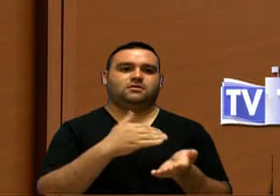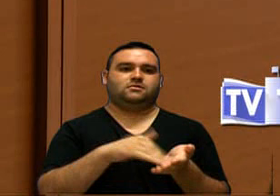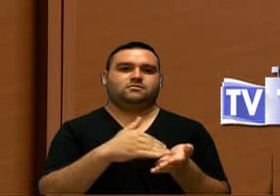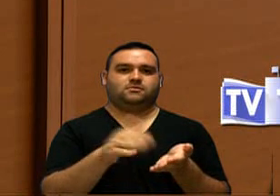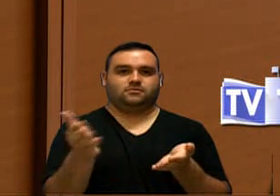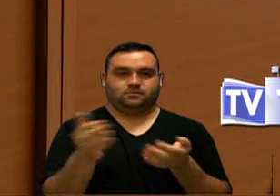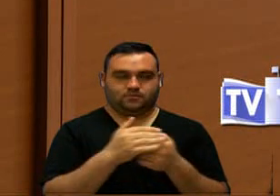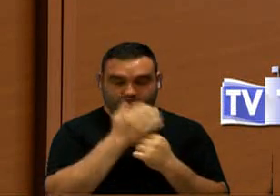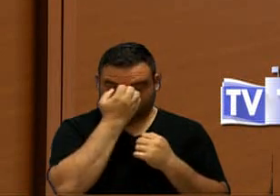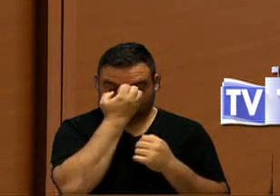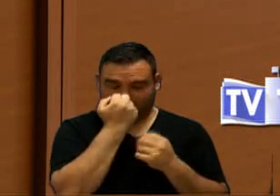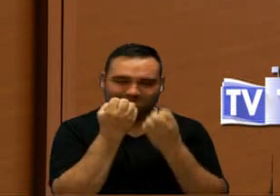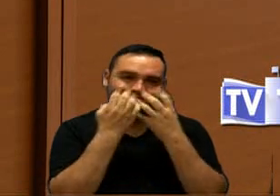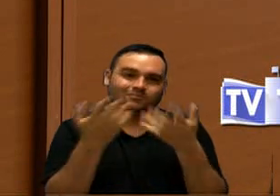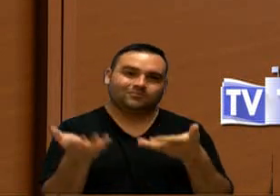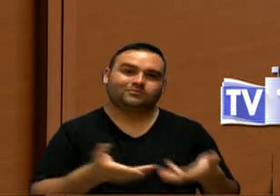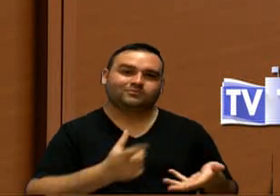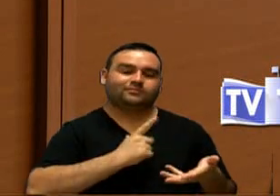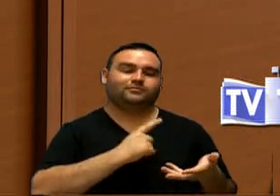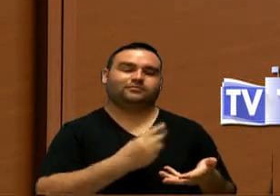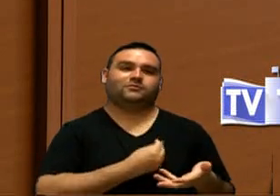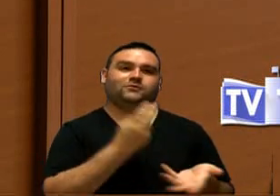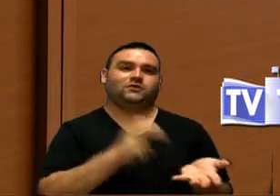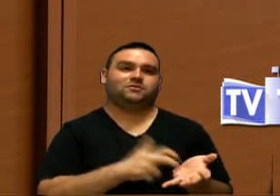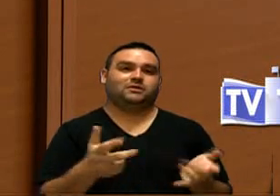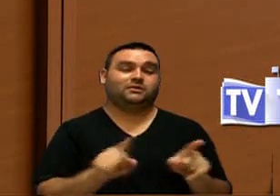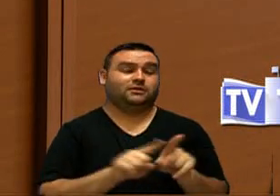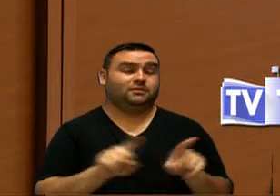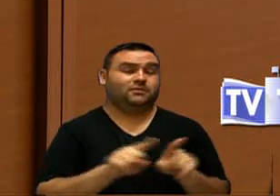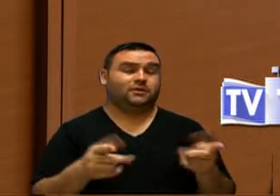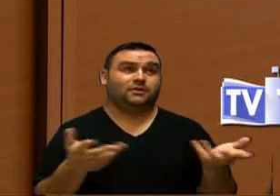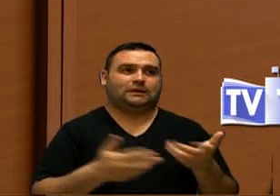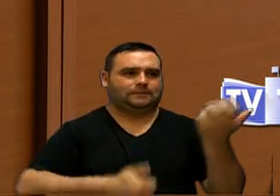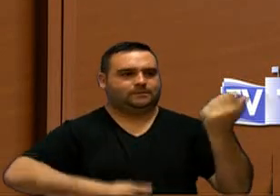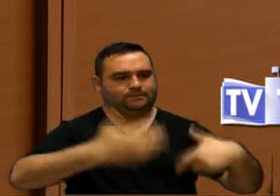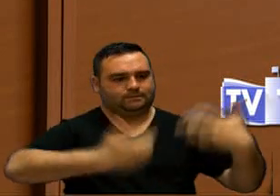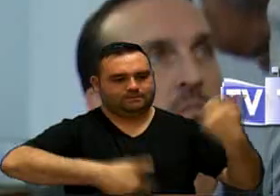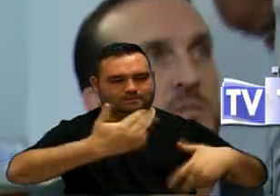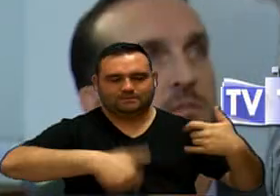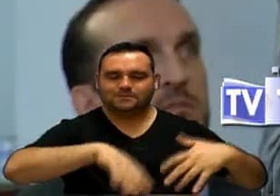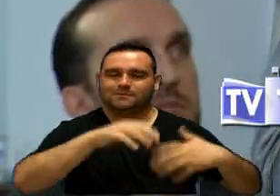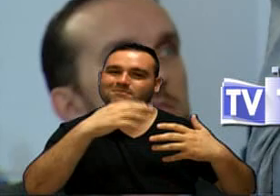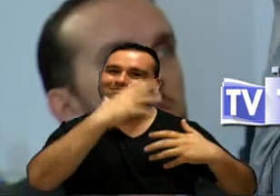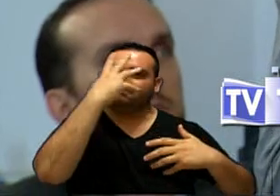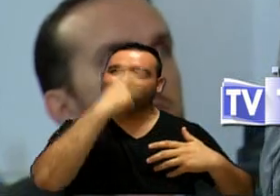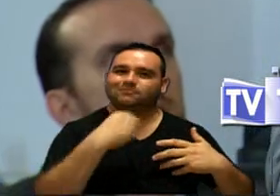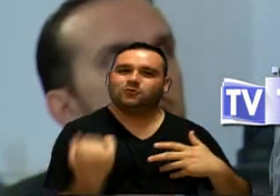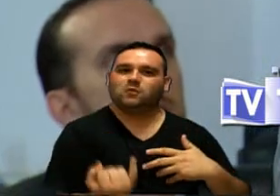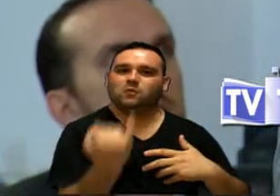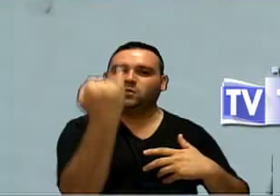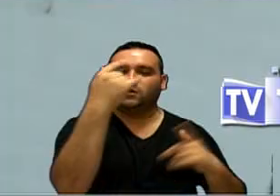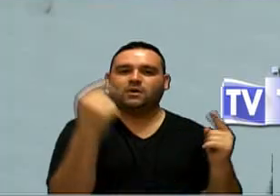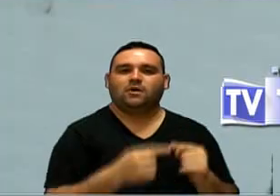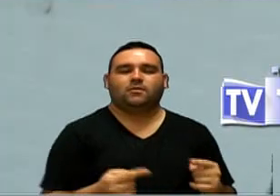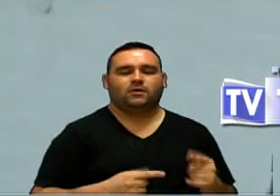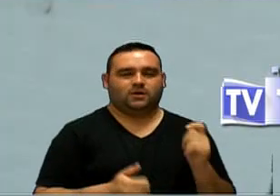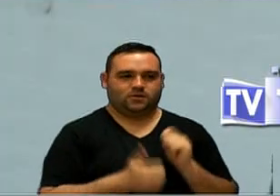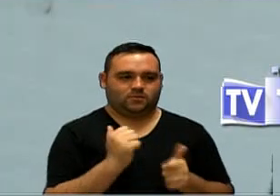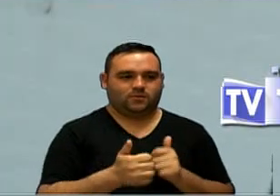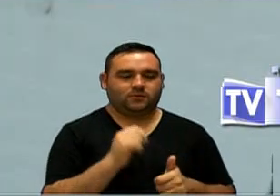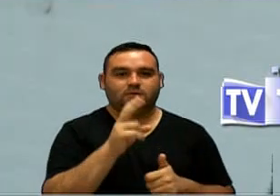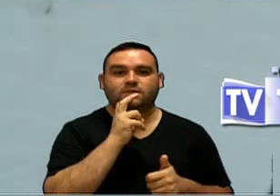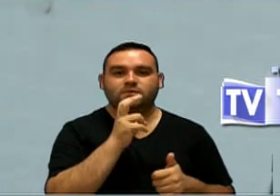secretário. Que bom ter você aqui nessa manhã e ver você fazer uma explanação tão linda, importante, sobre o esporte na